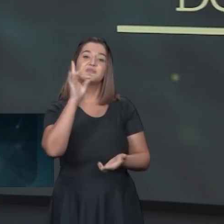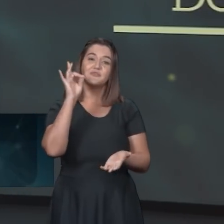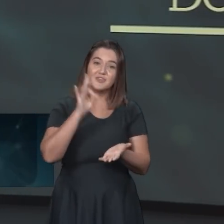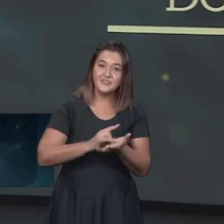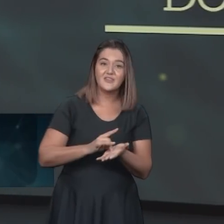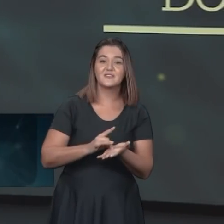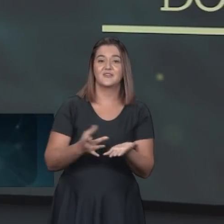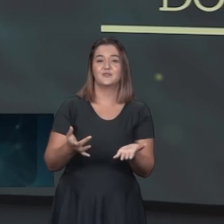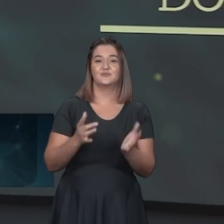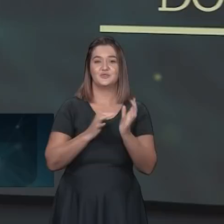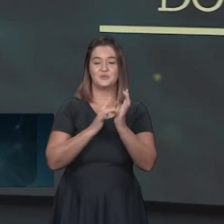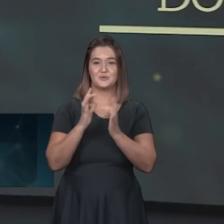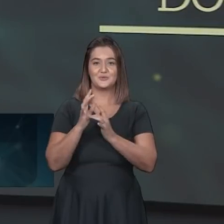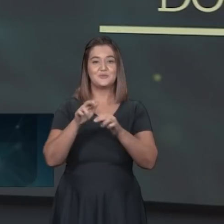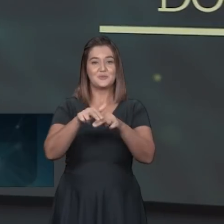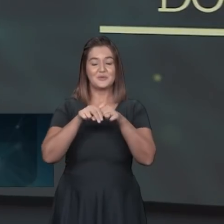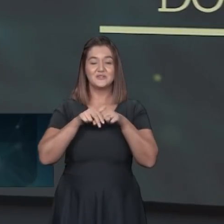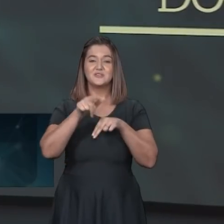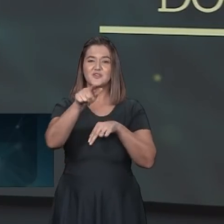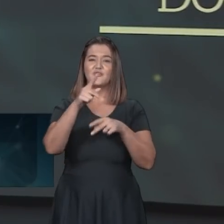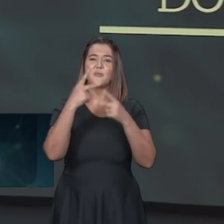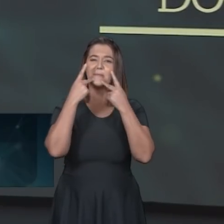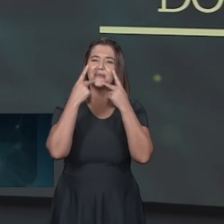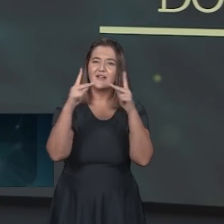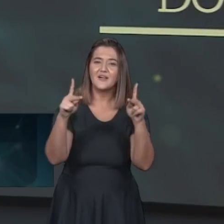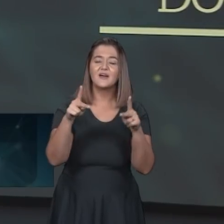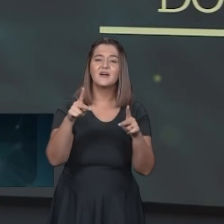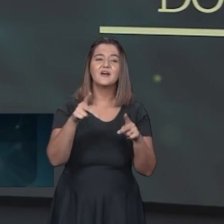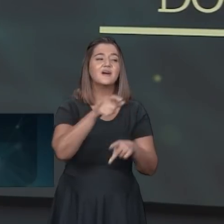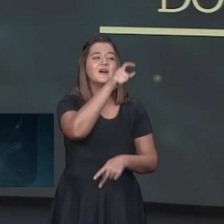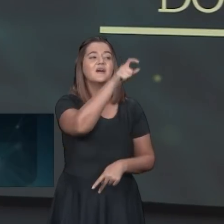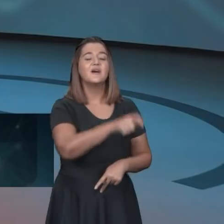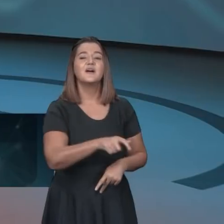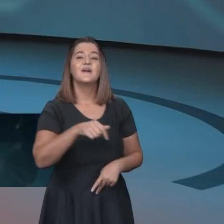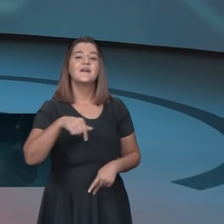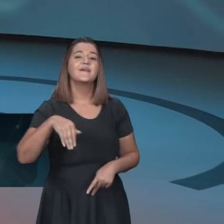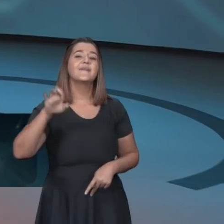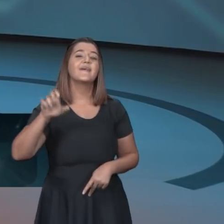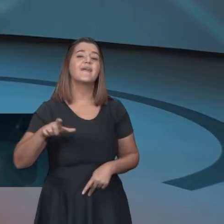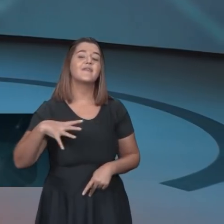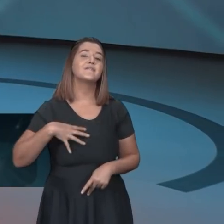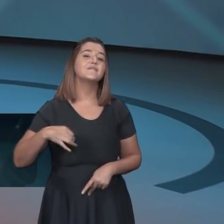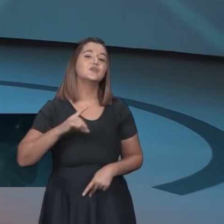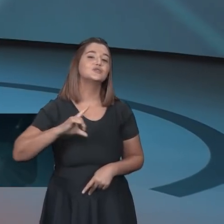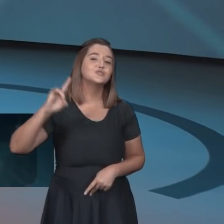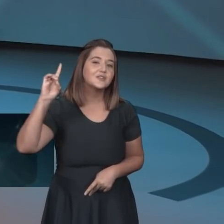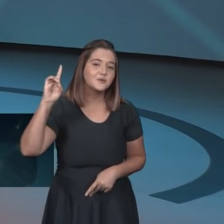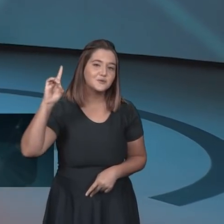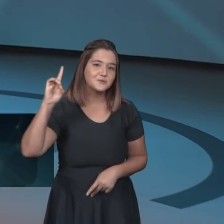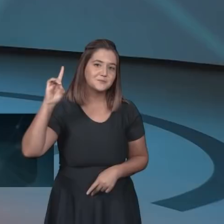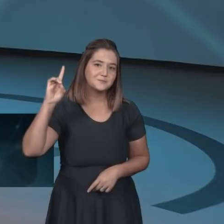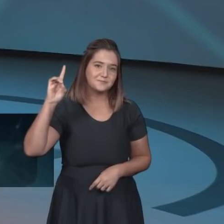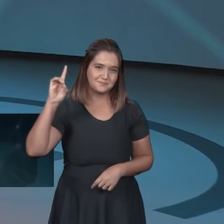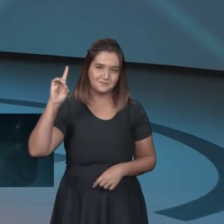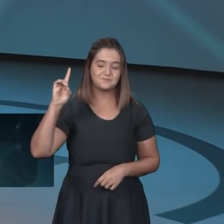momento, para pregar para você quem é o Filho de Deus. Eu quero repetir algo que eu falei ontem.